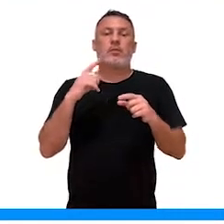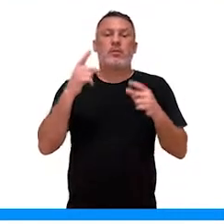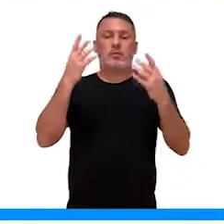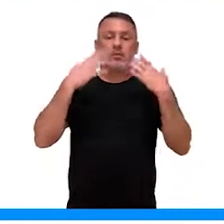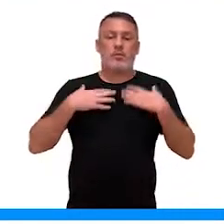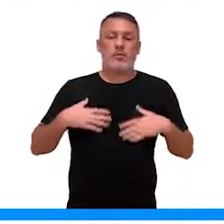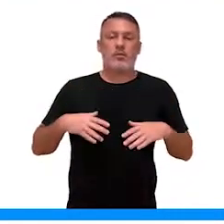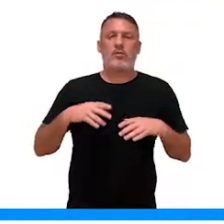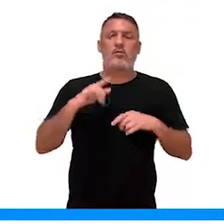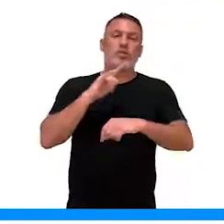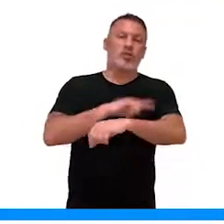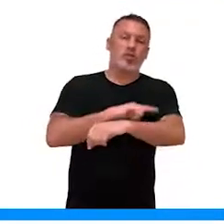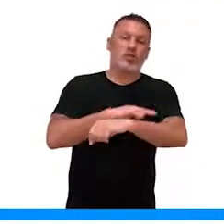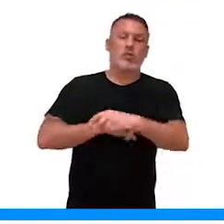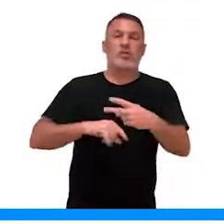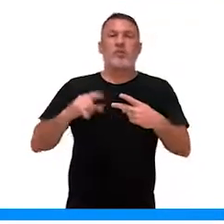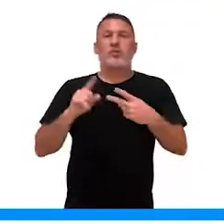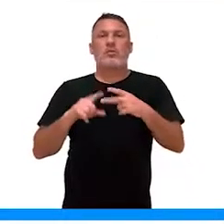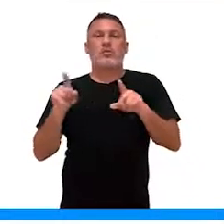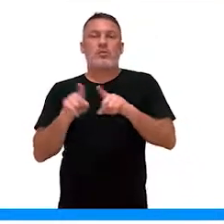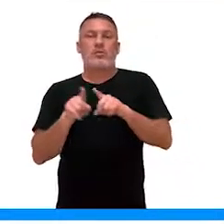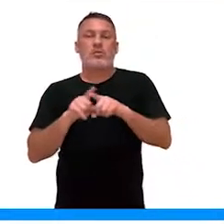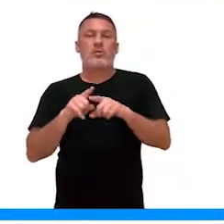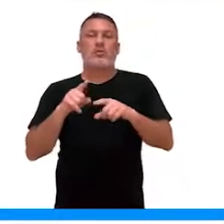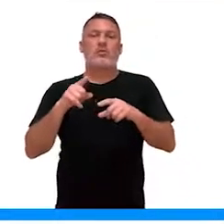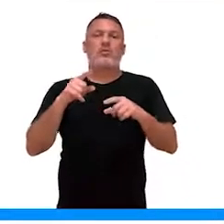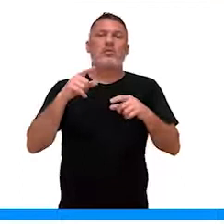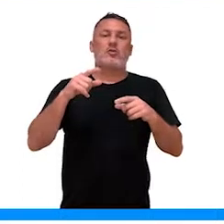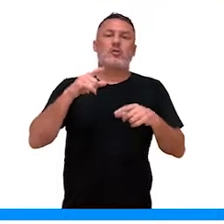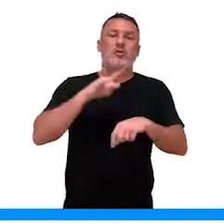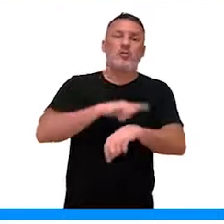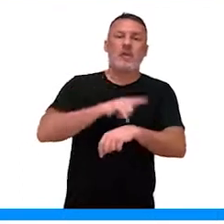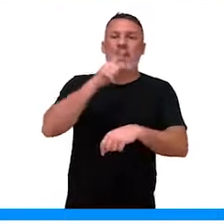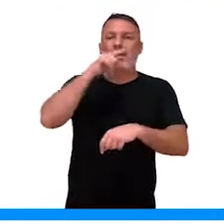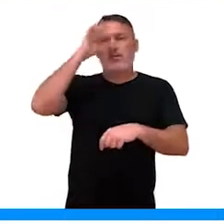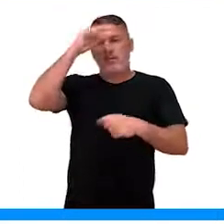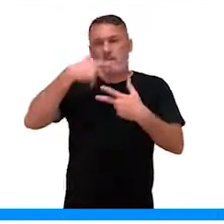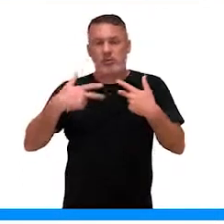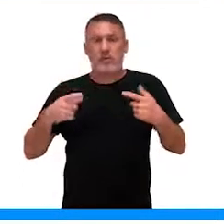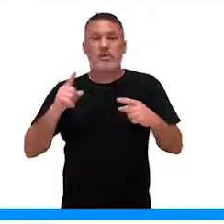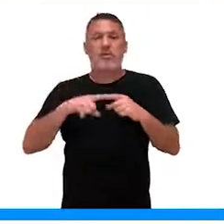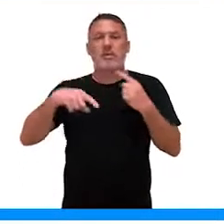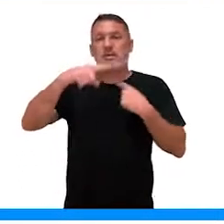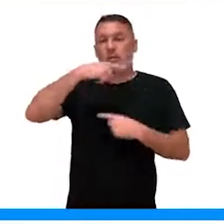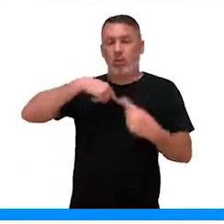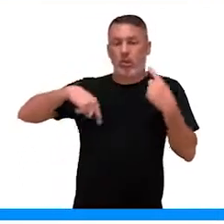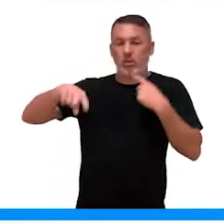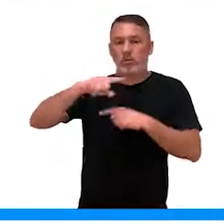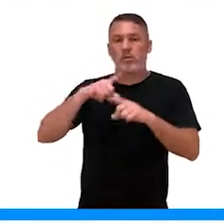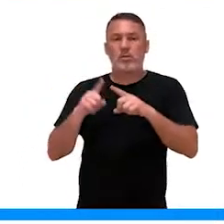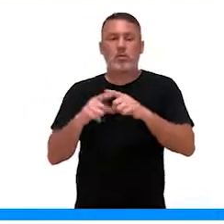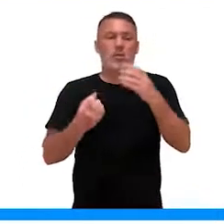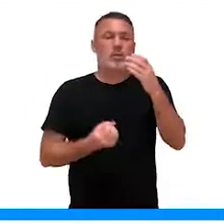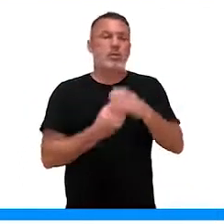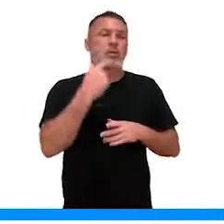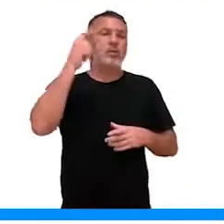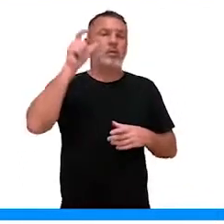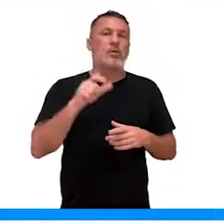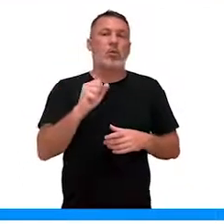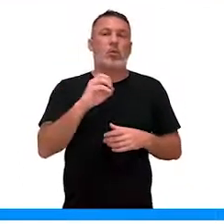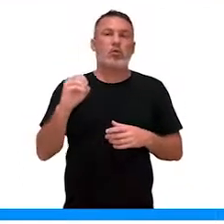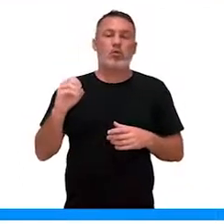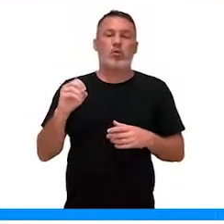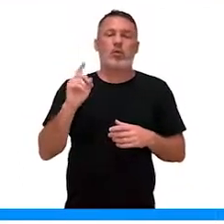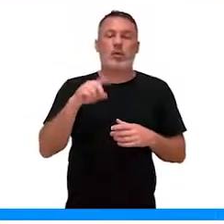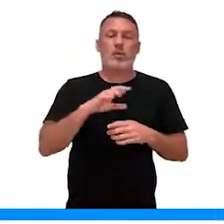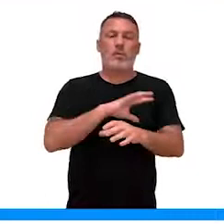sistema urinário e o sistema genital, ao sistema circulatório e ao esqueleto apendicular, que são os nossos